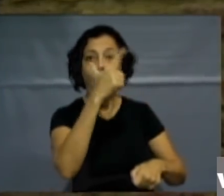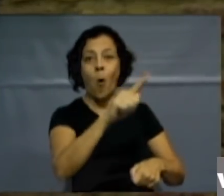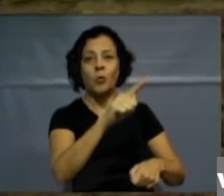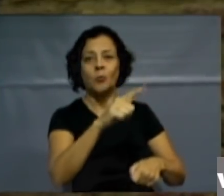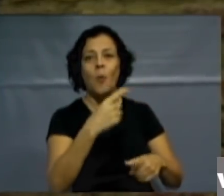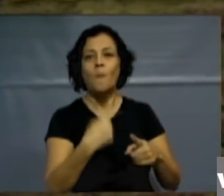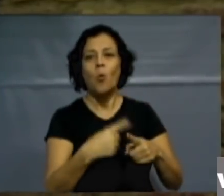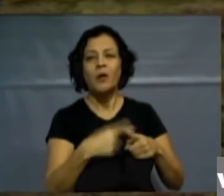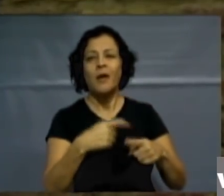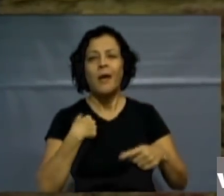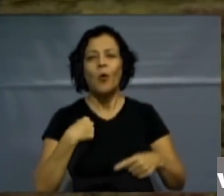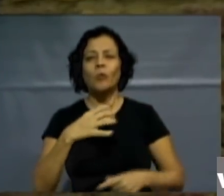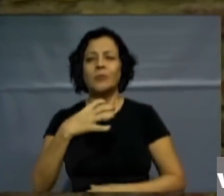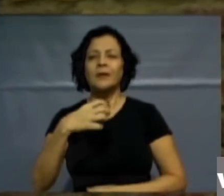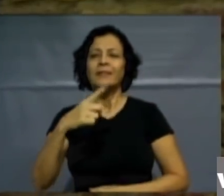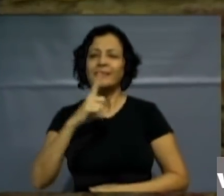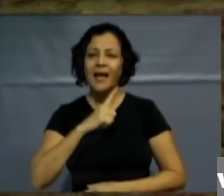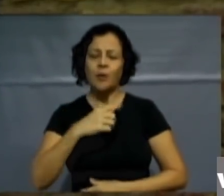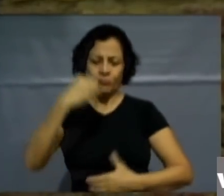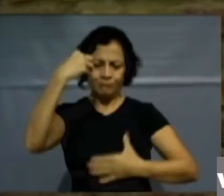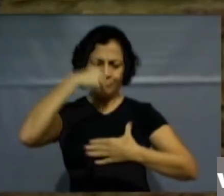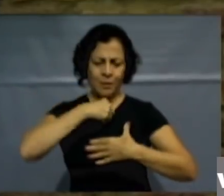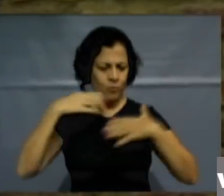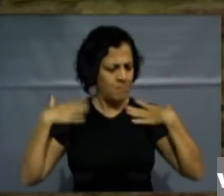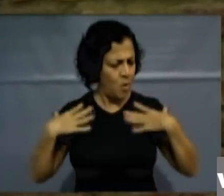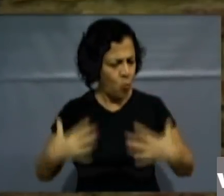de Jesus.